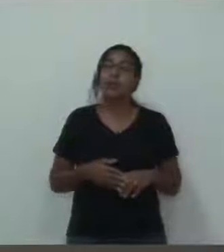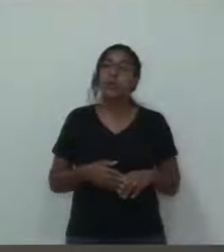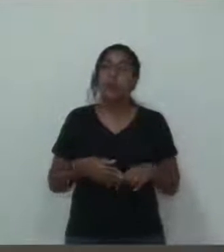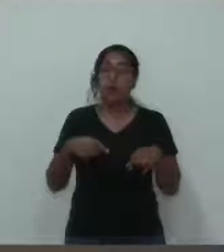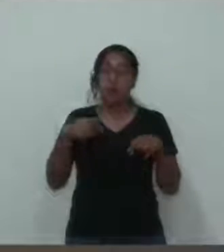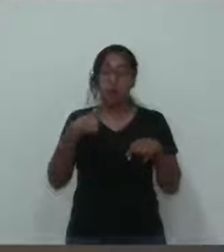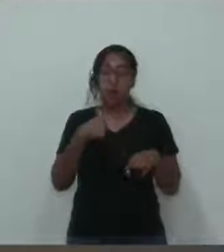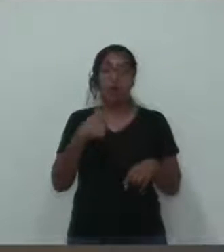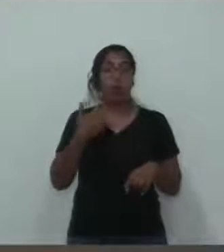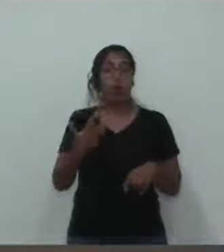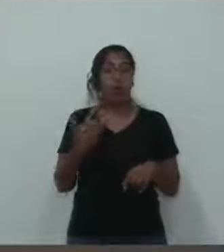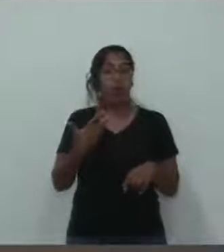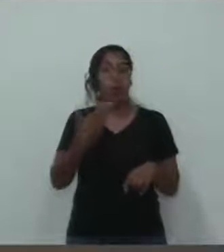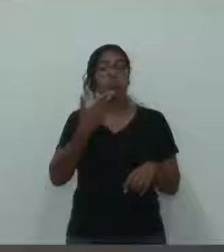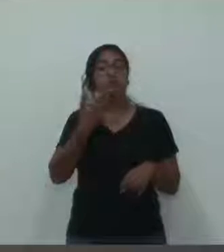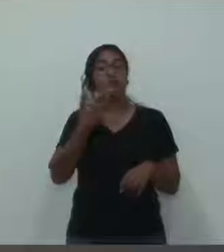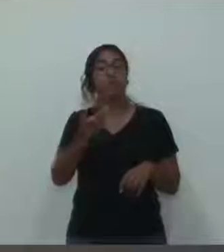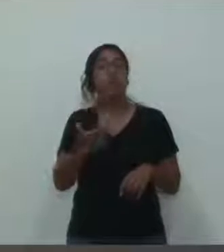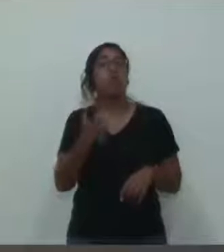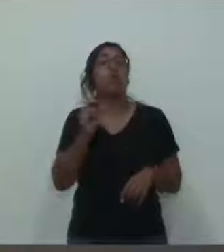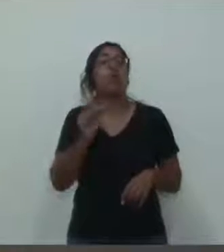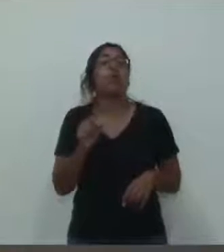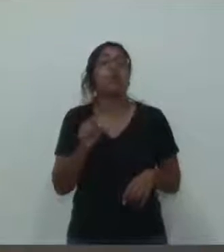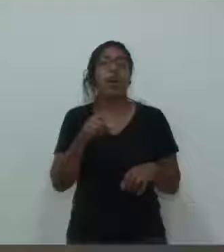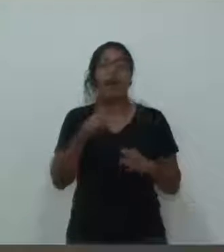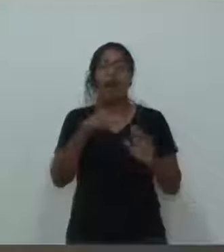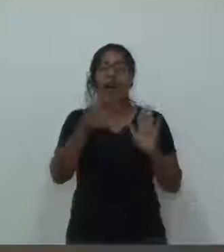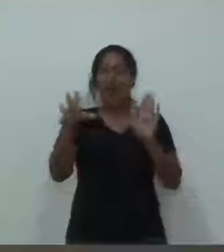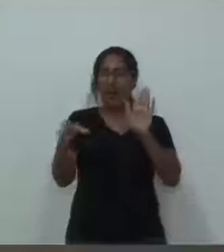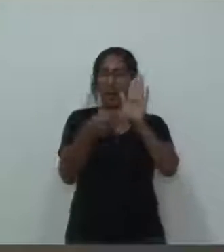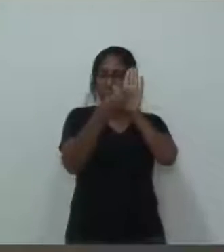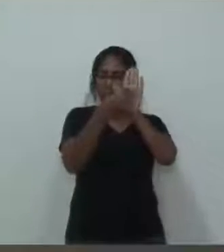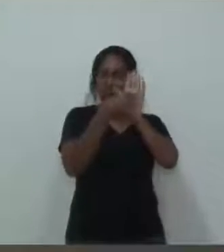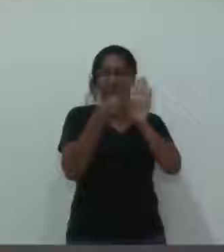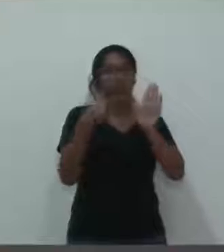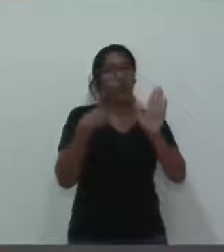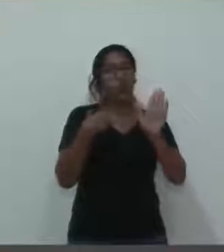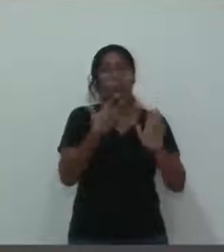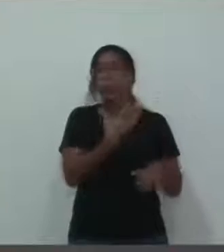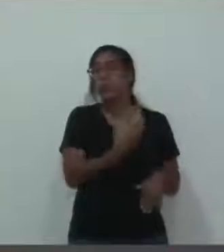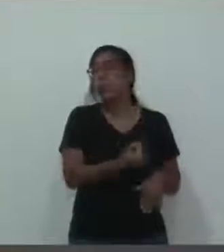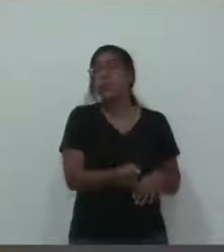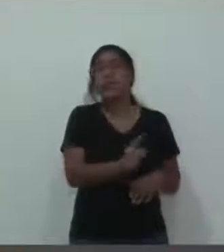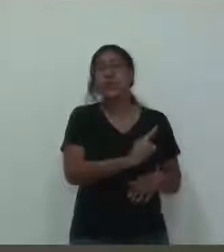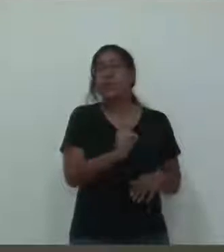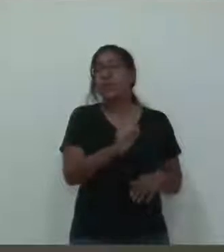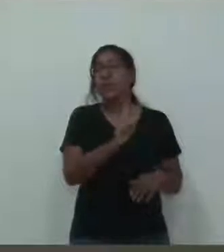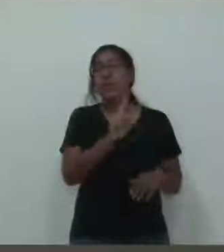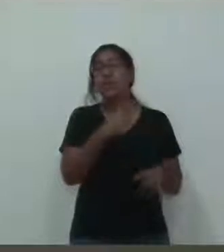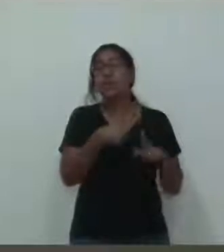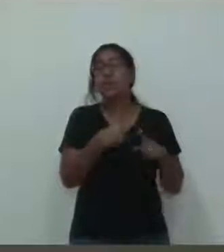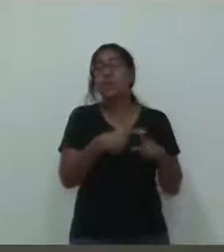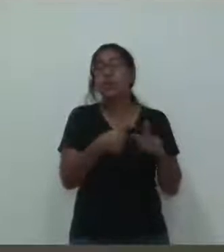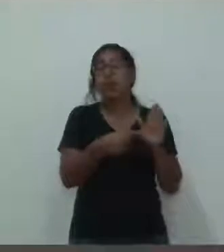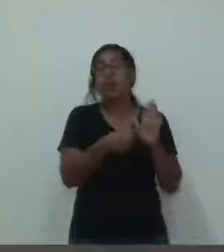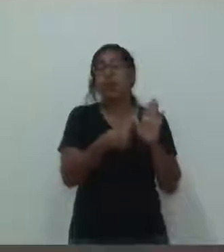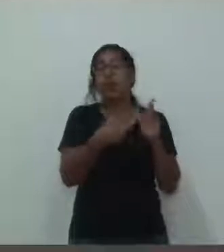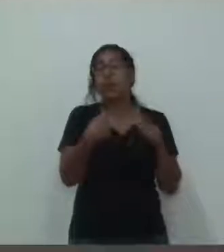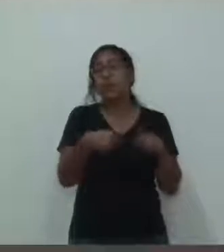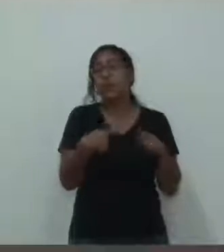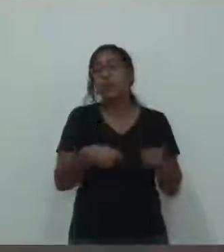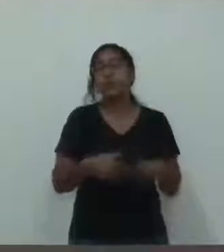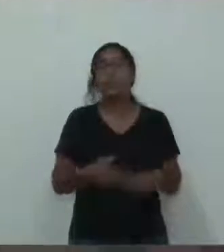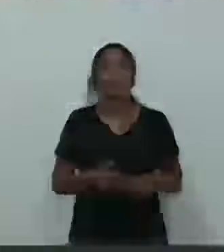aqui eu quero me pronunciar pela reprovação dessa emenda, porque eu acho que é fundamental para o bom escoamento do trânsito na cidade.